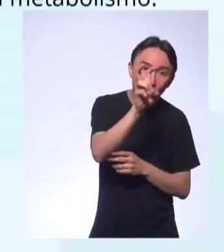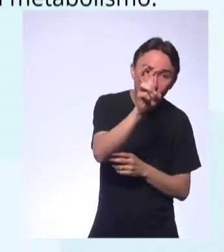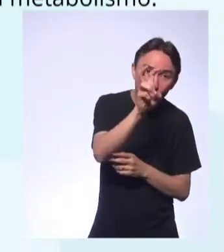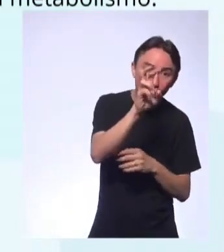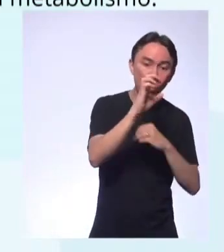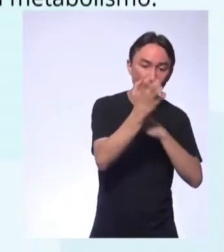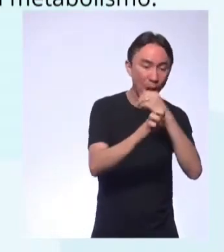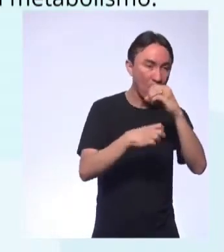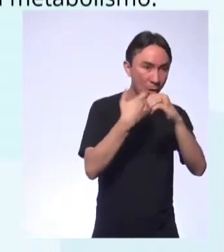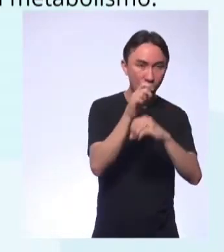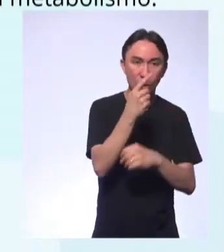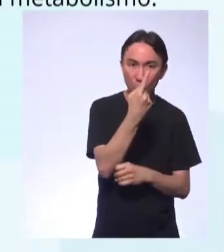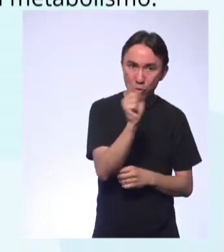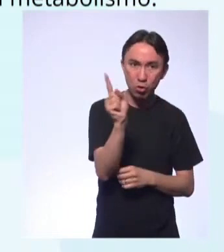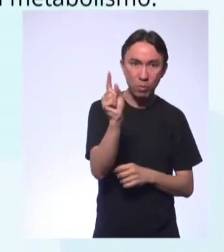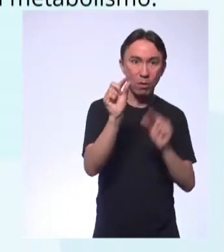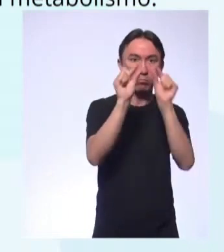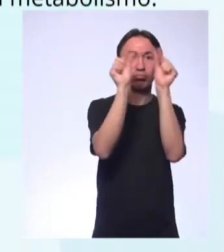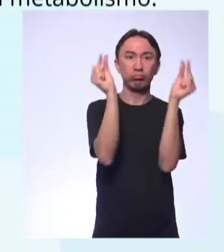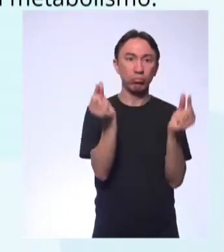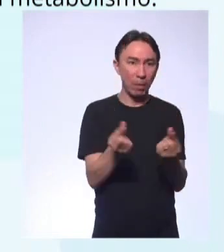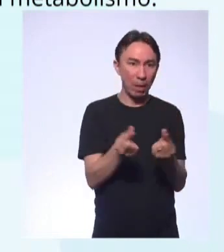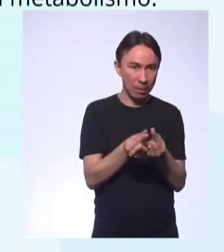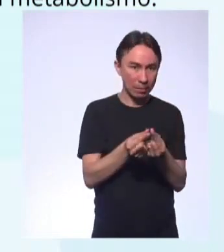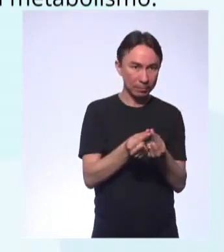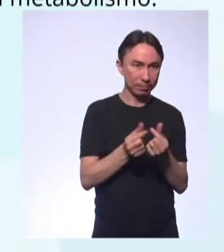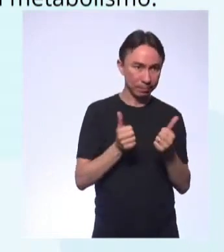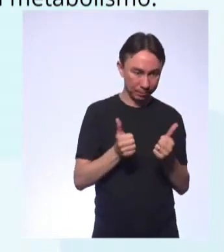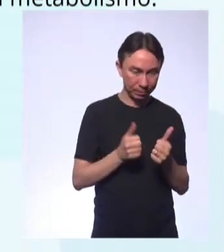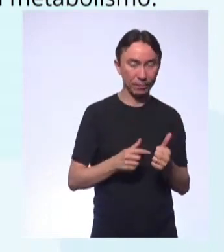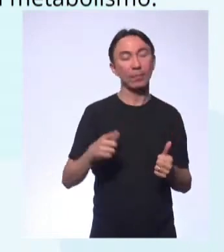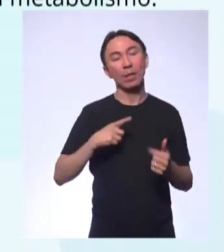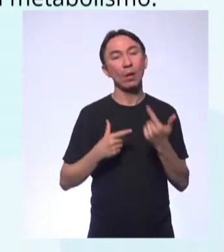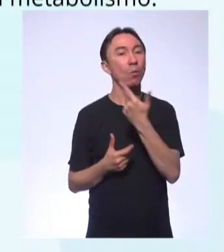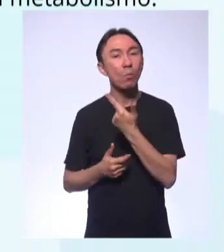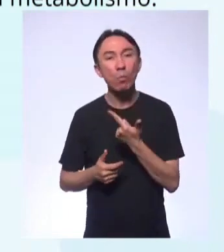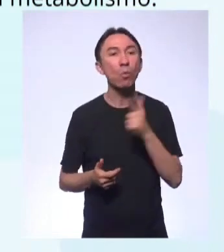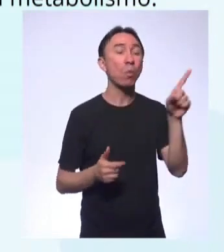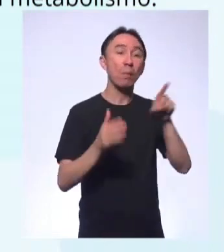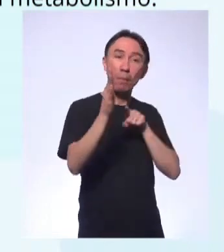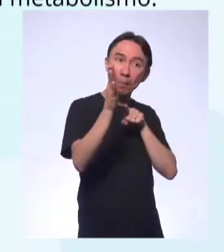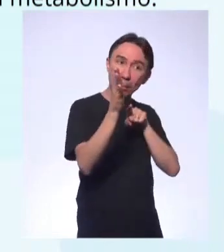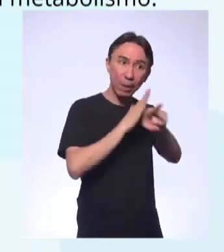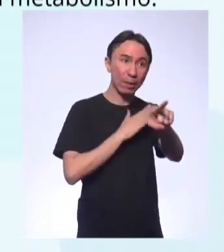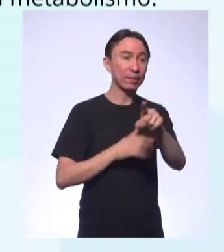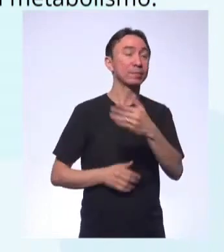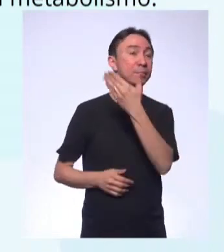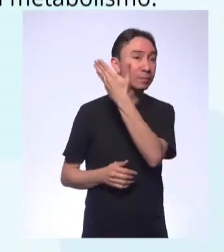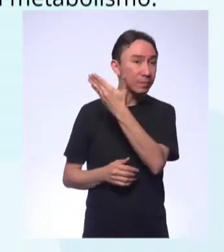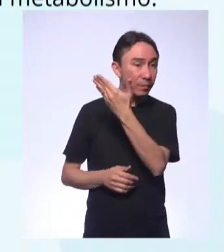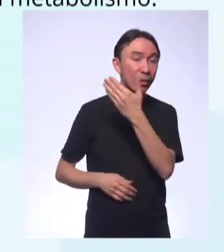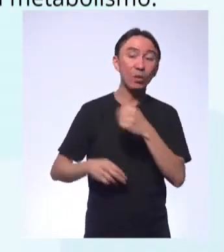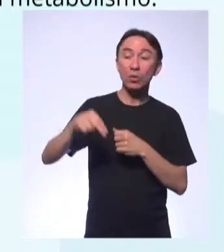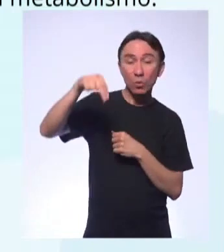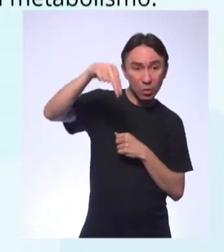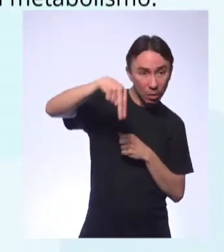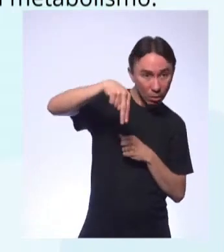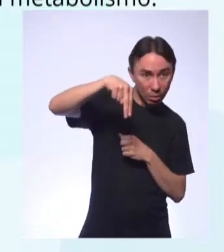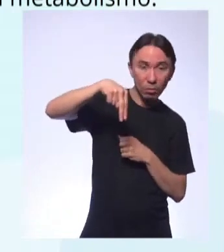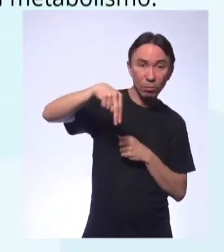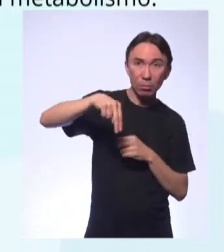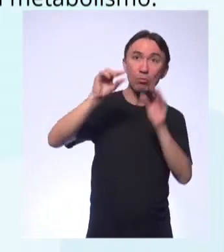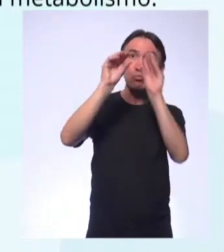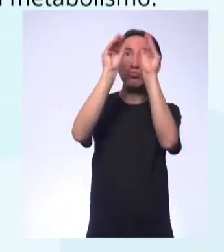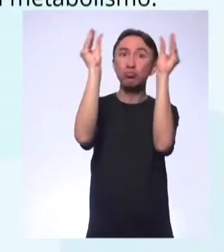camada, ok? E aí nós temos uma outra interação. O nitrogênio é encontrado na atmosfera em grande abundância, na